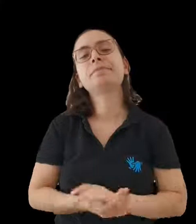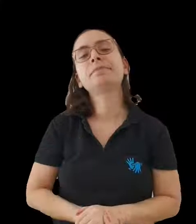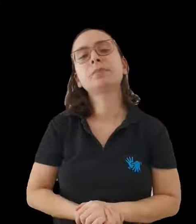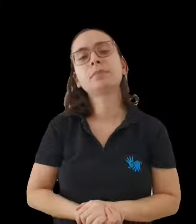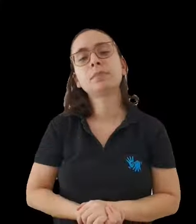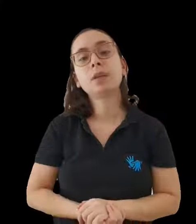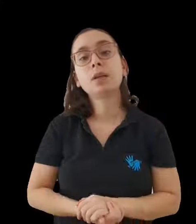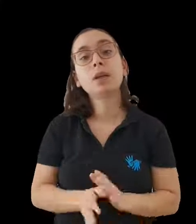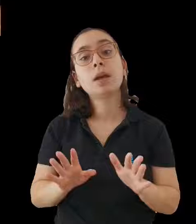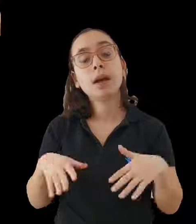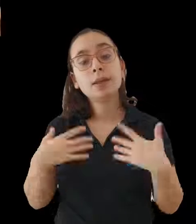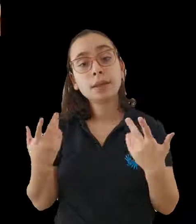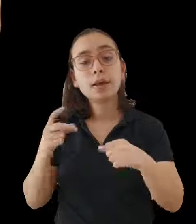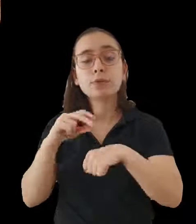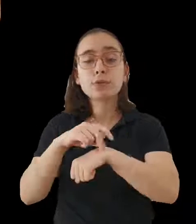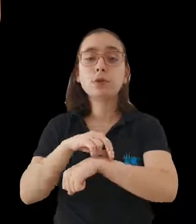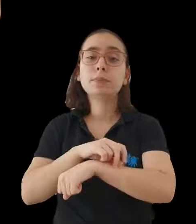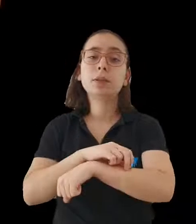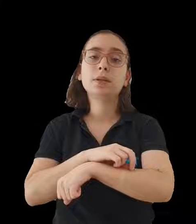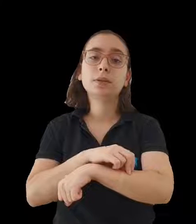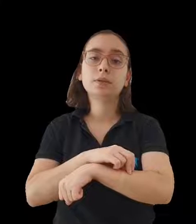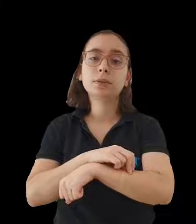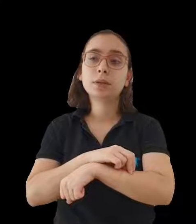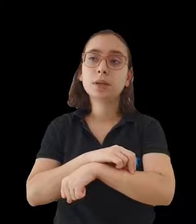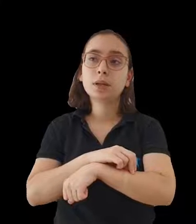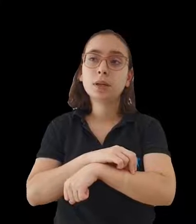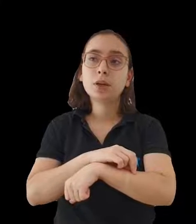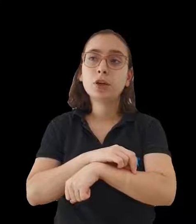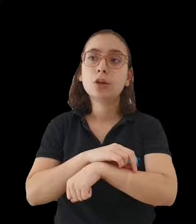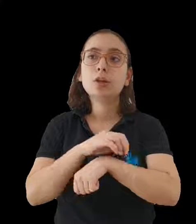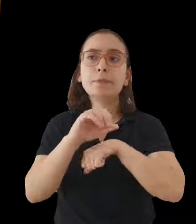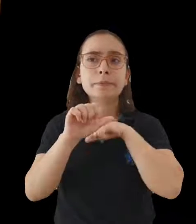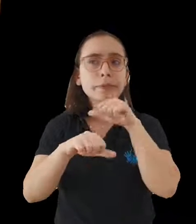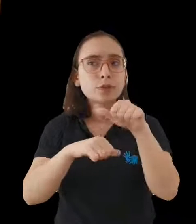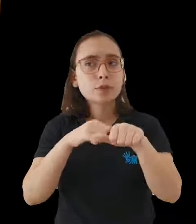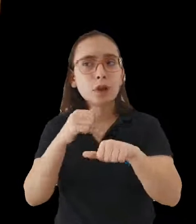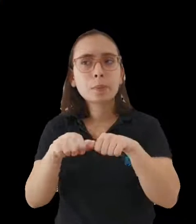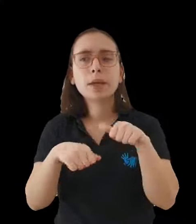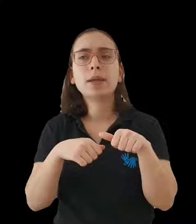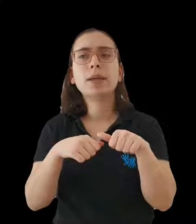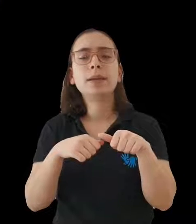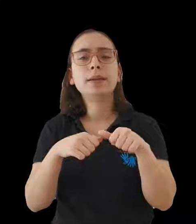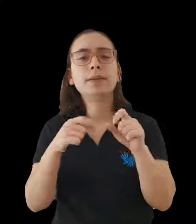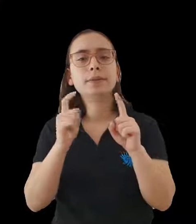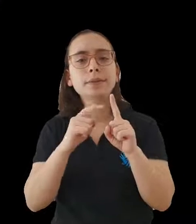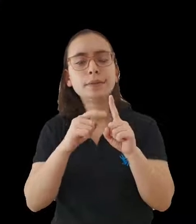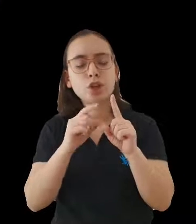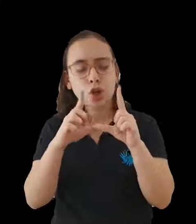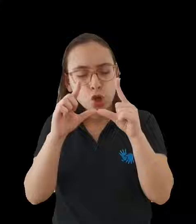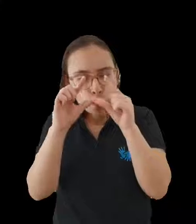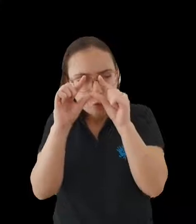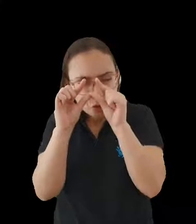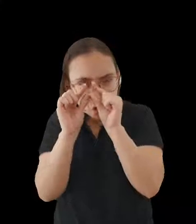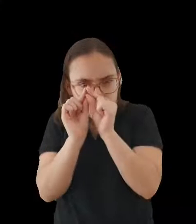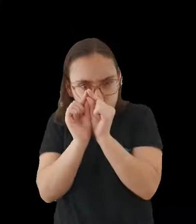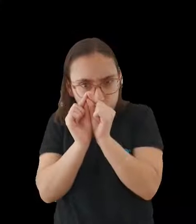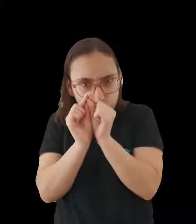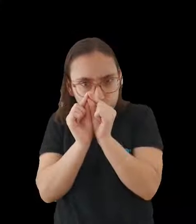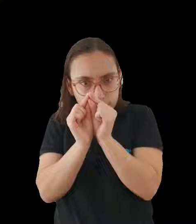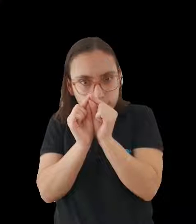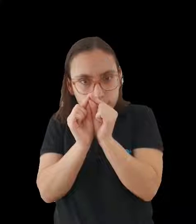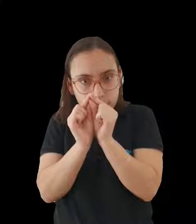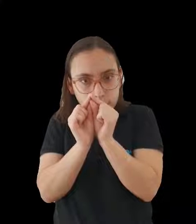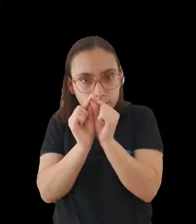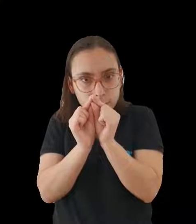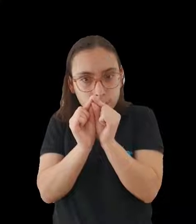a formiga transforma ele, dá uma ideia para ele, transforma ele bem pequenininho, e aí ele